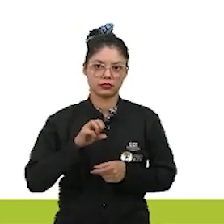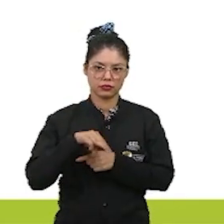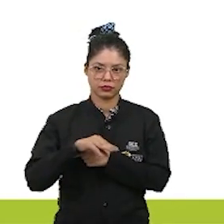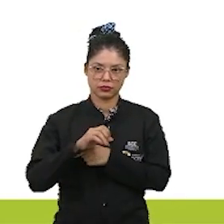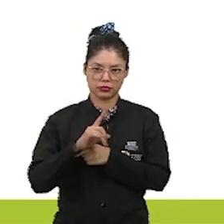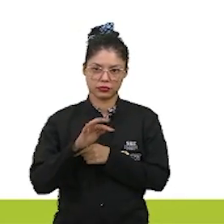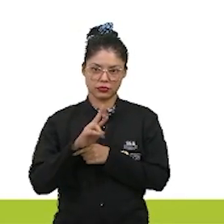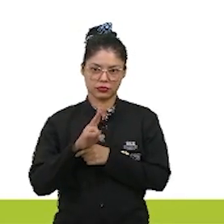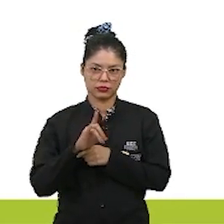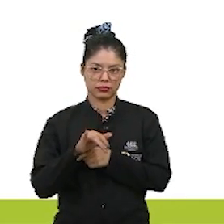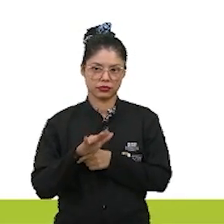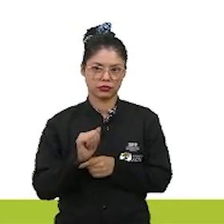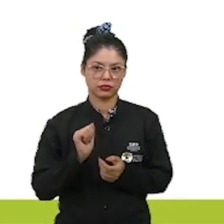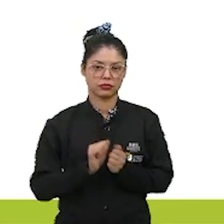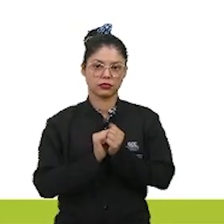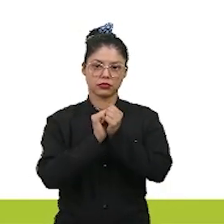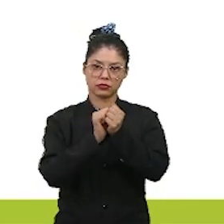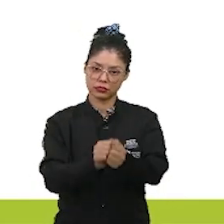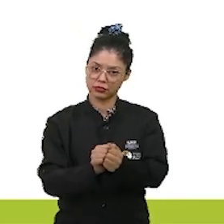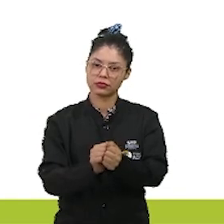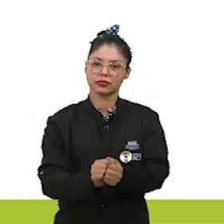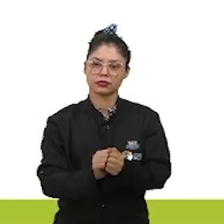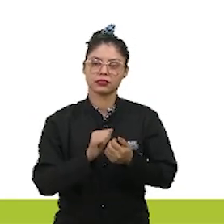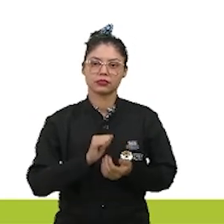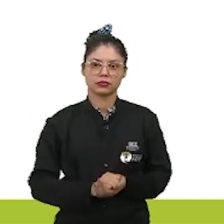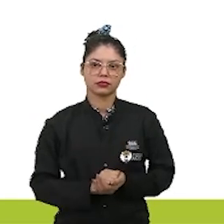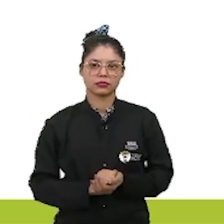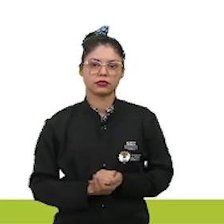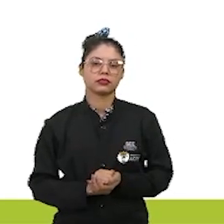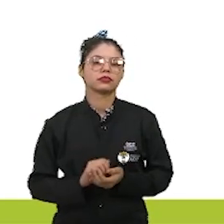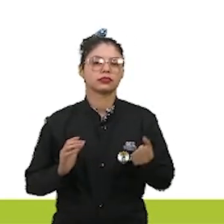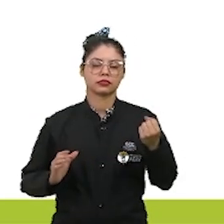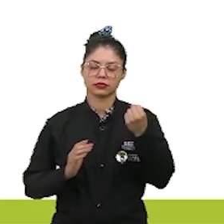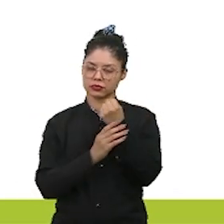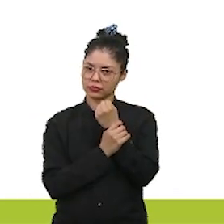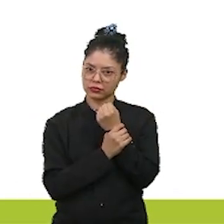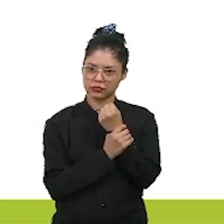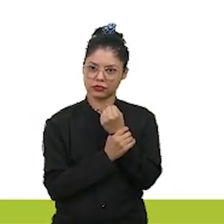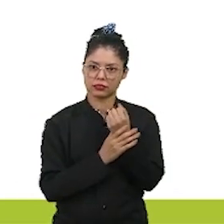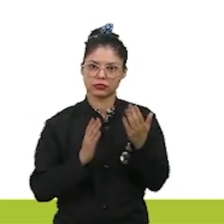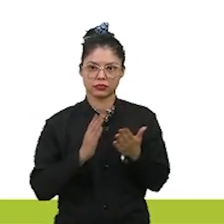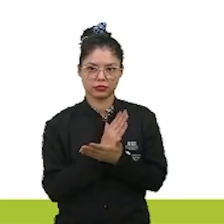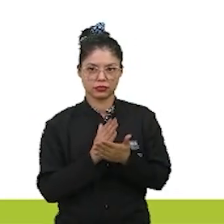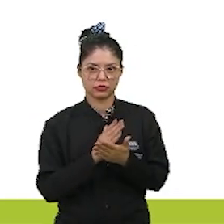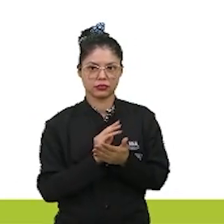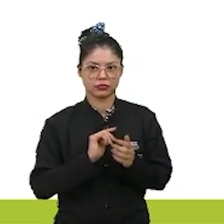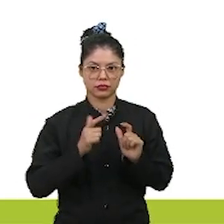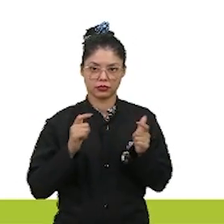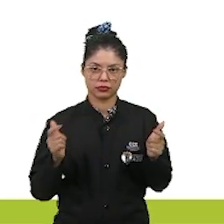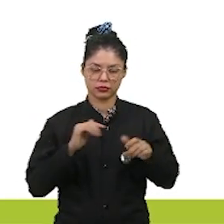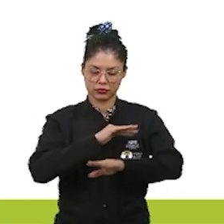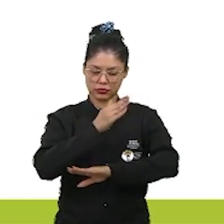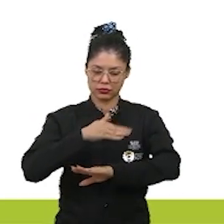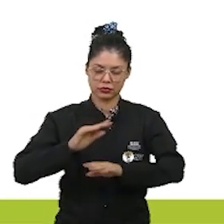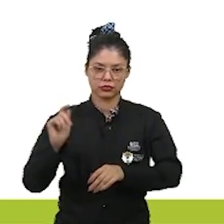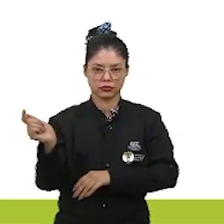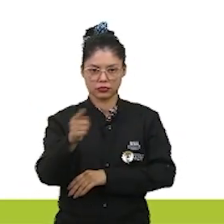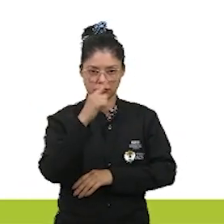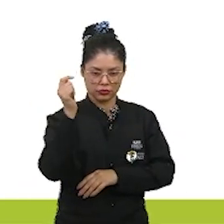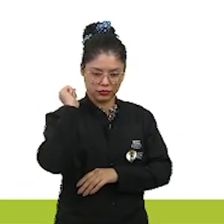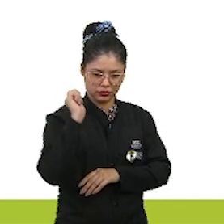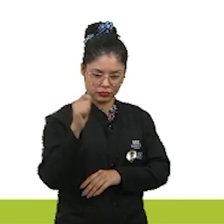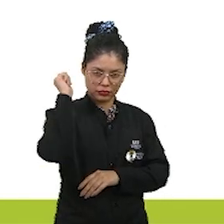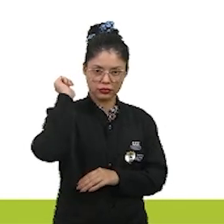madrigais morarem, junto com uma vila protegida por altas montanhas. A magia